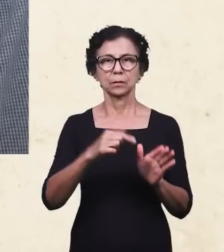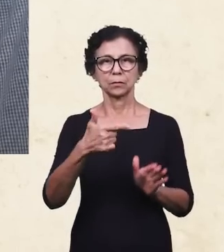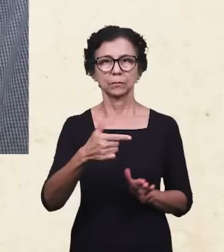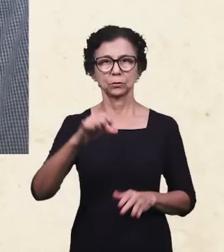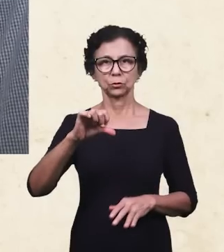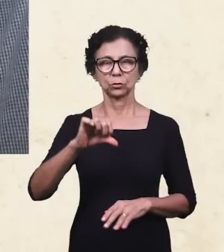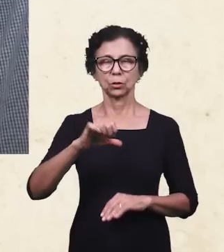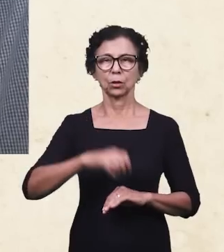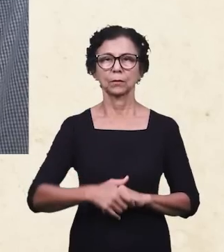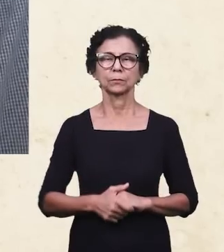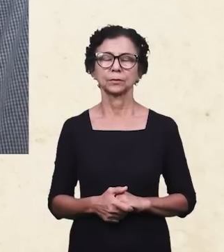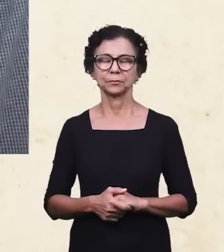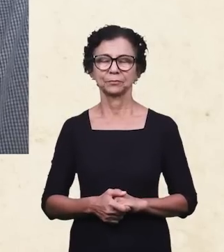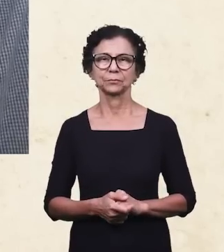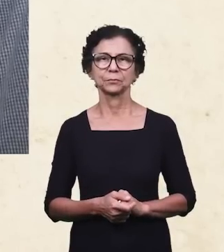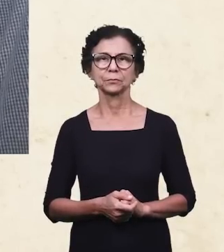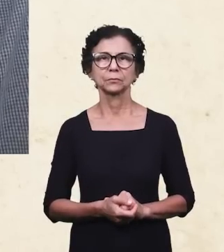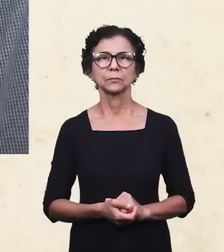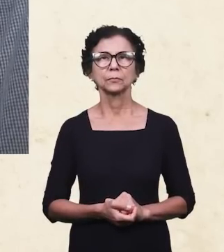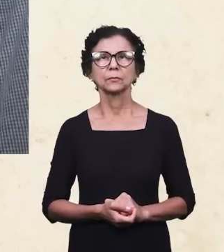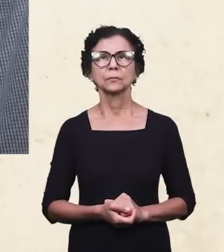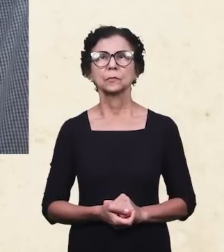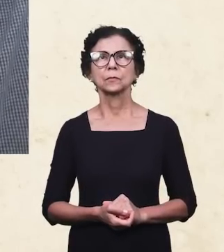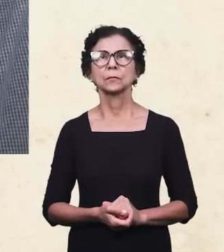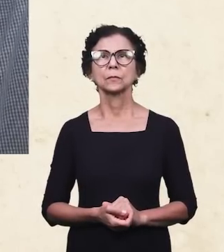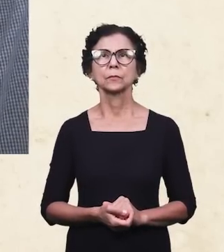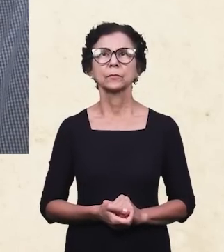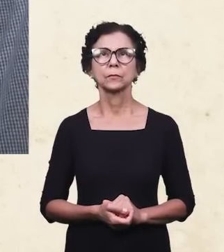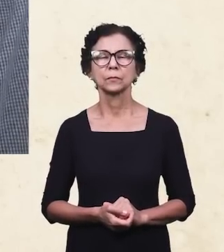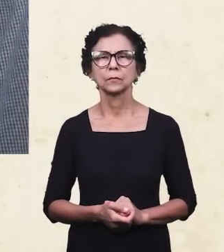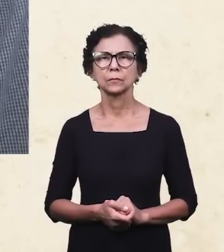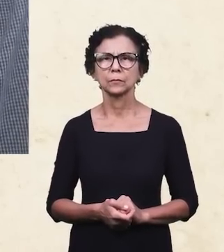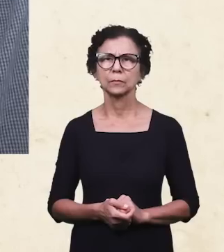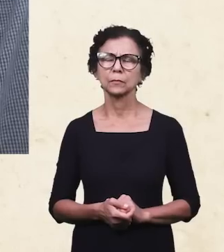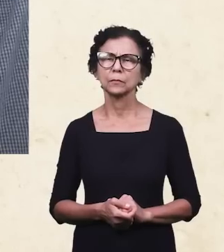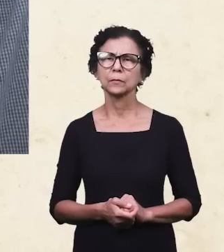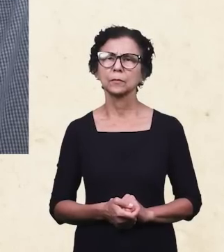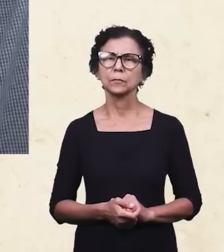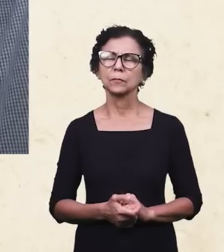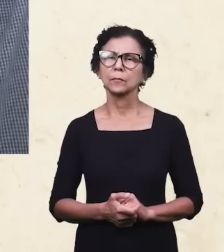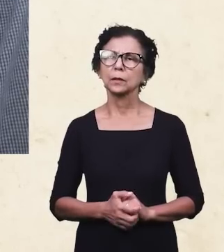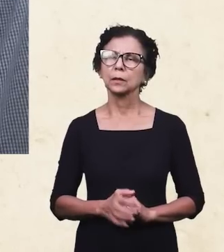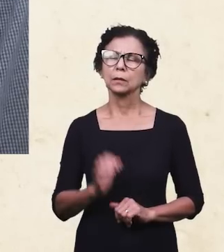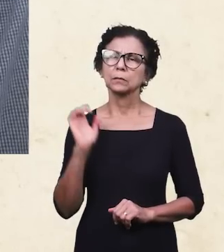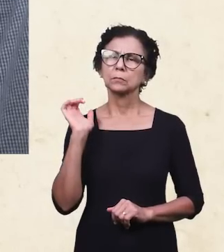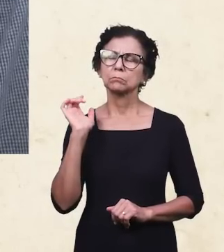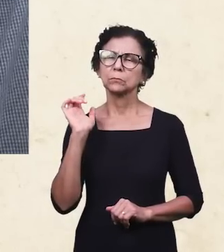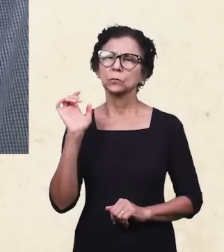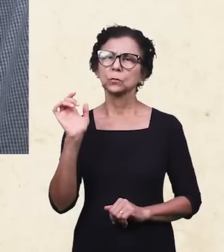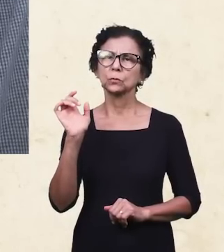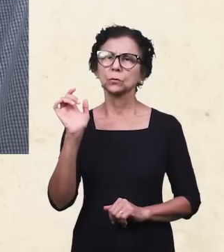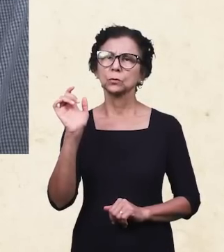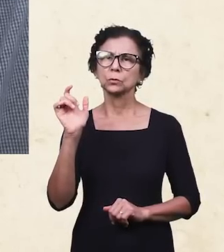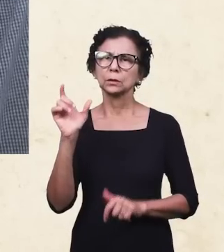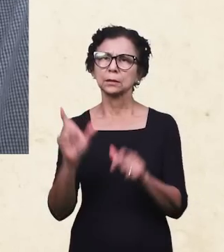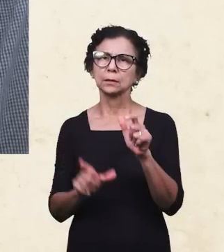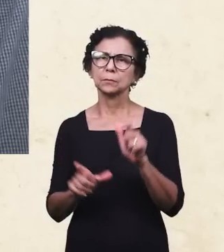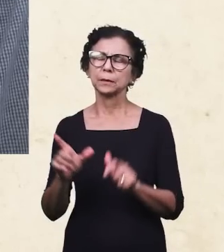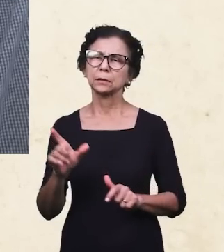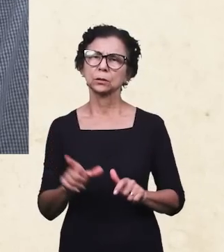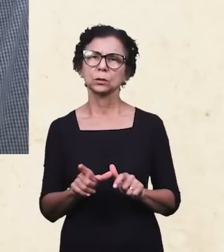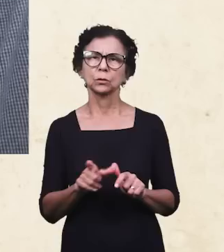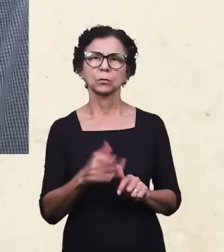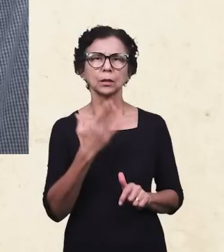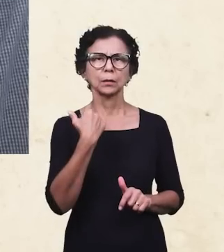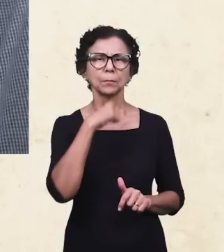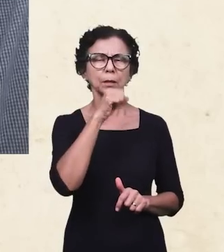29, e diz assim: E todo aquele que tiver deixado casas, ou irmãos, ou irmãs, ou pai, ou